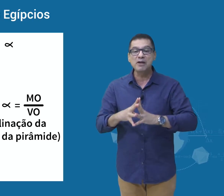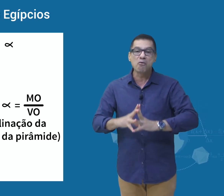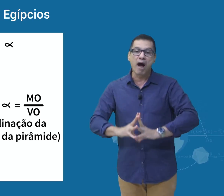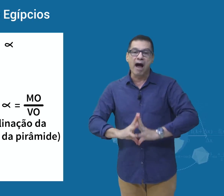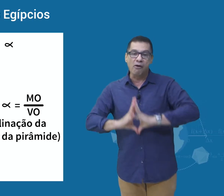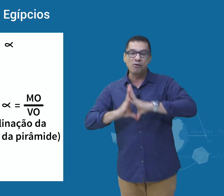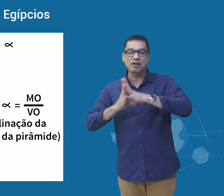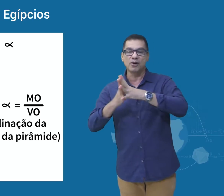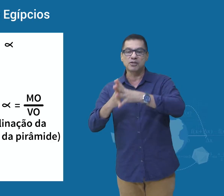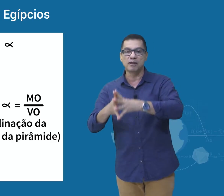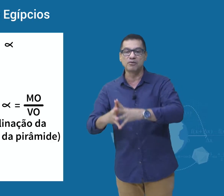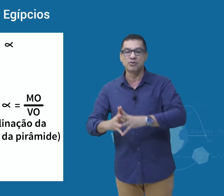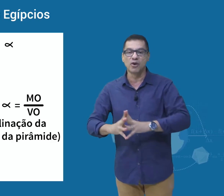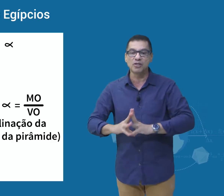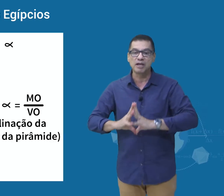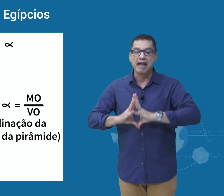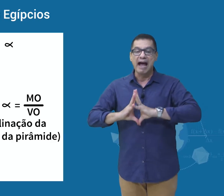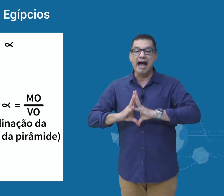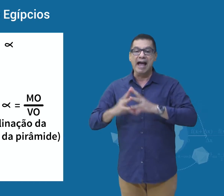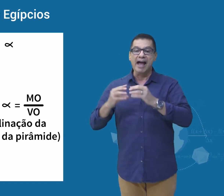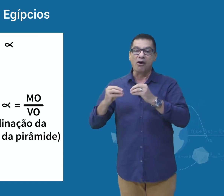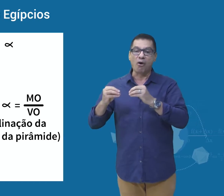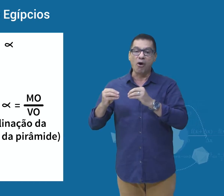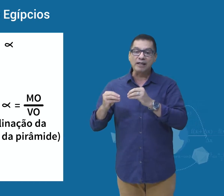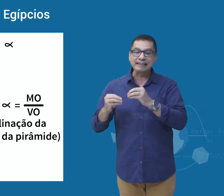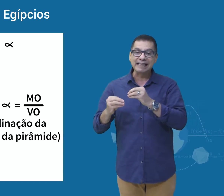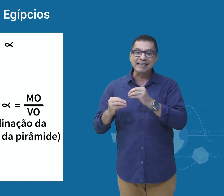deu igual o que nós temos hoje a